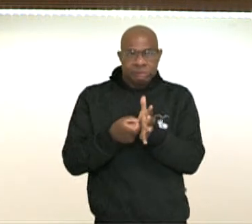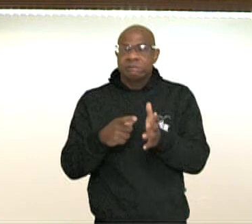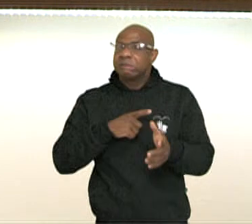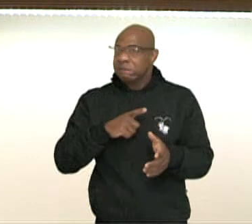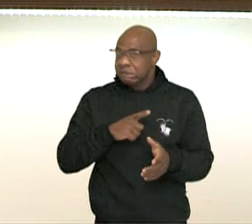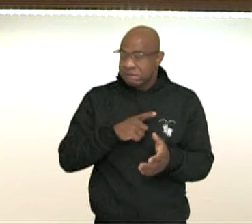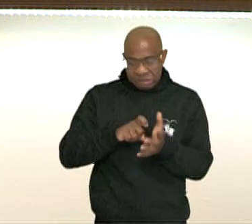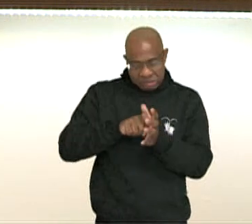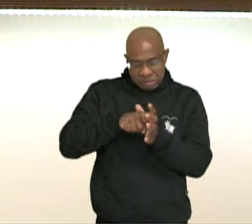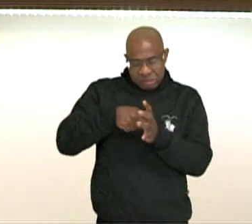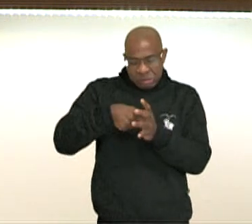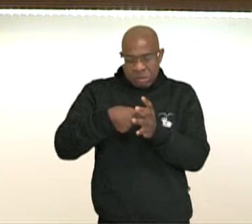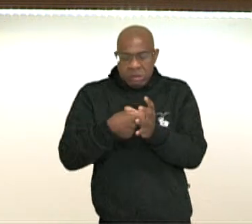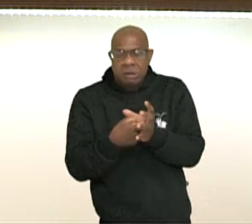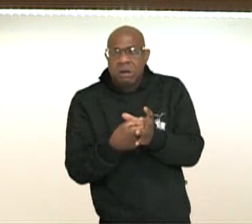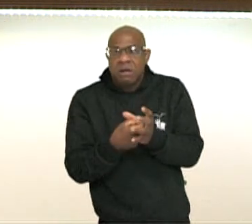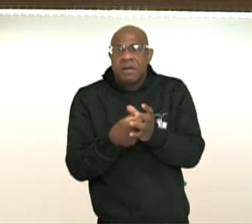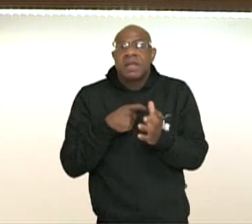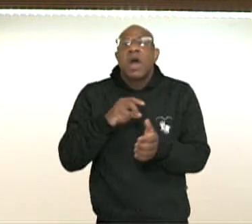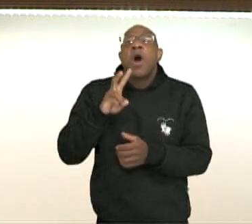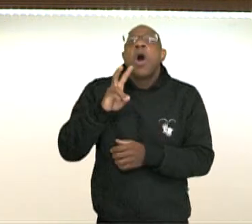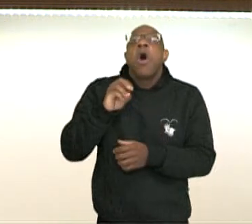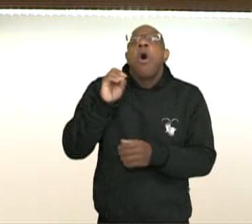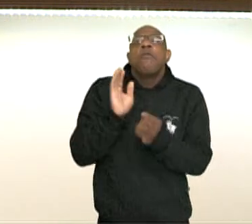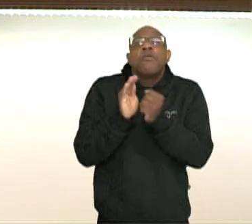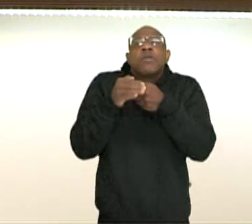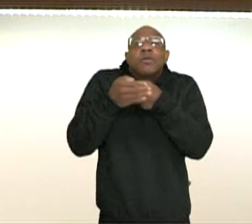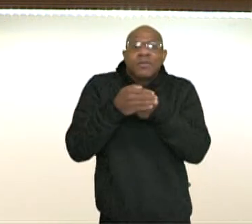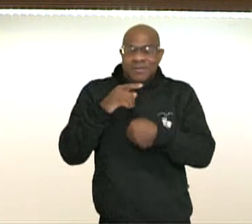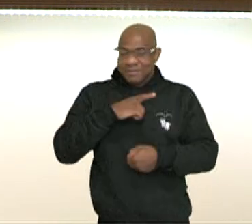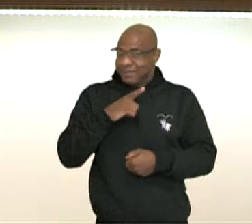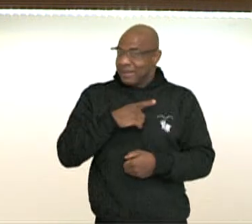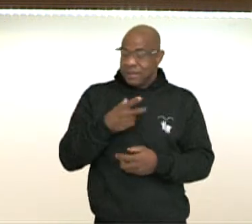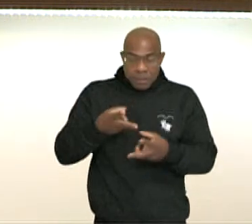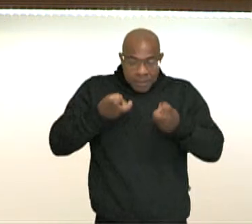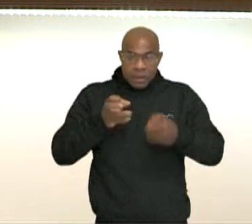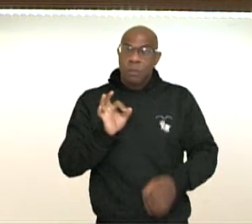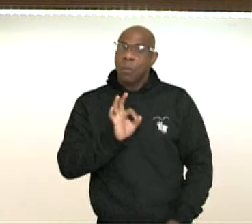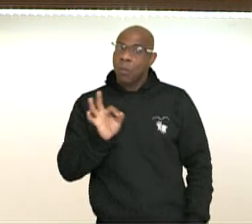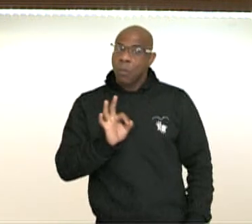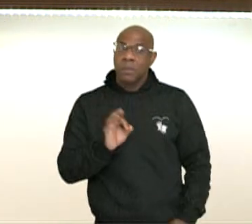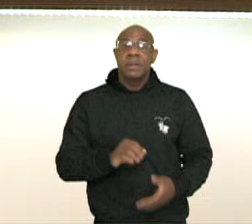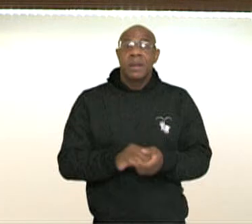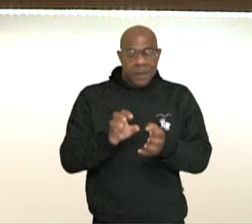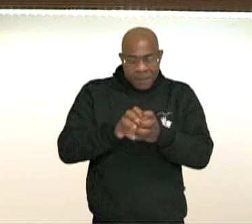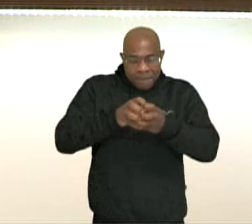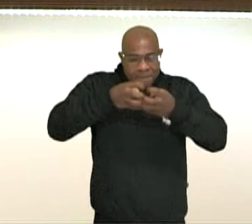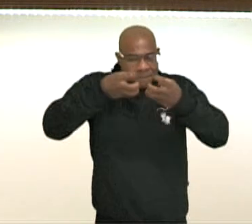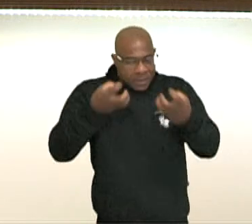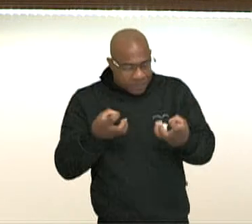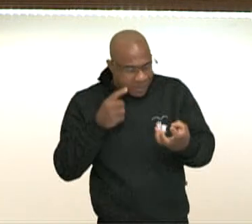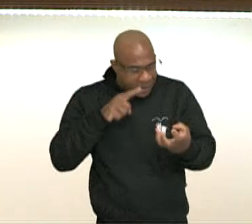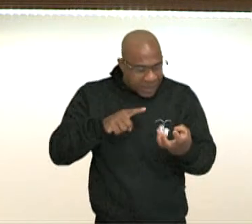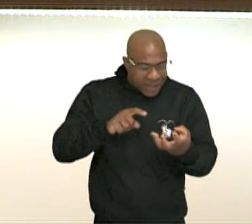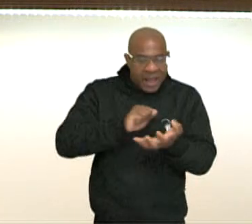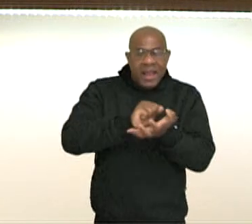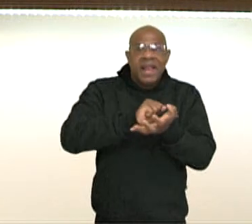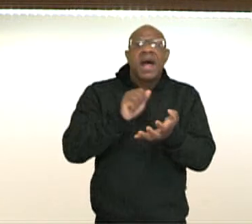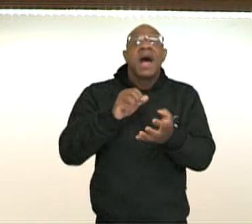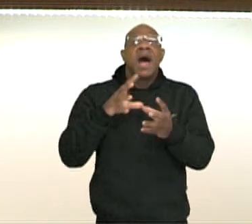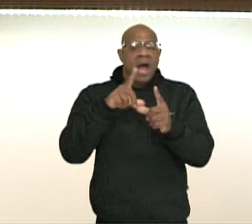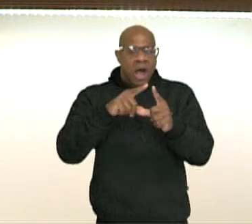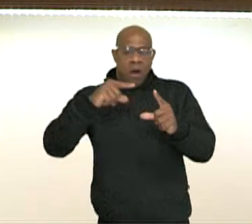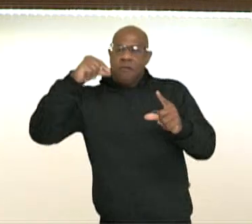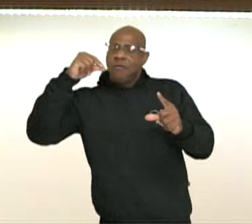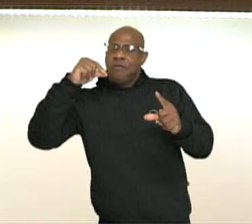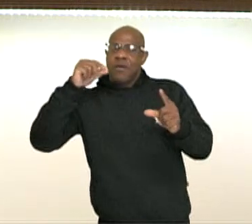envolvidas, enroladinhas, pode ficar ovos ali escondidinhos, que a gente não percebe. Então, abrir bem, né, tirar as folhas, né, folha por